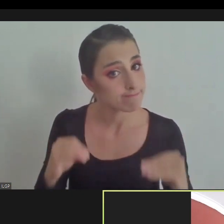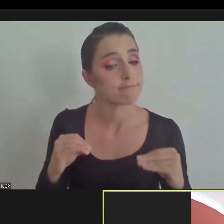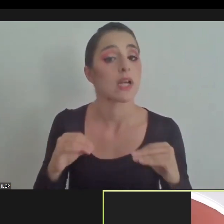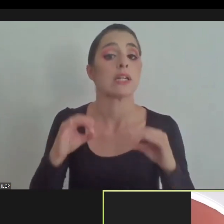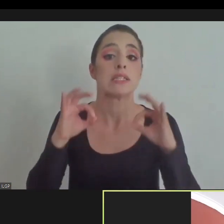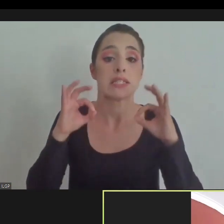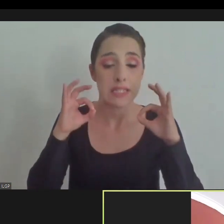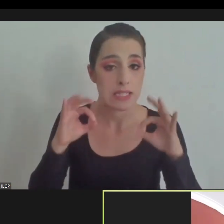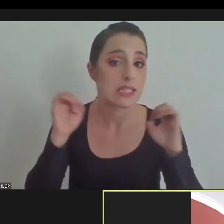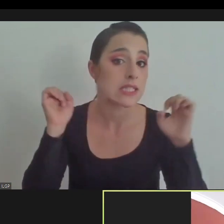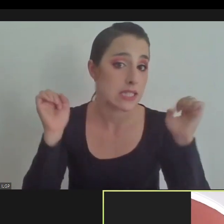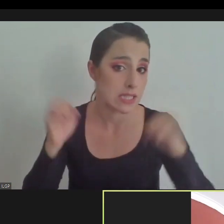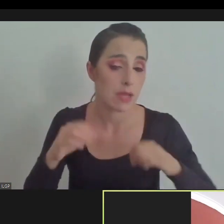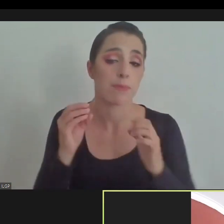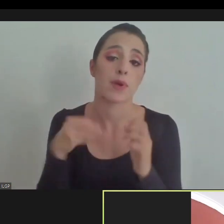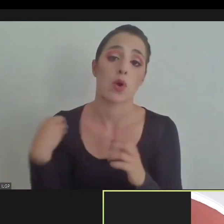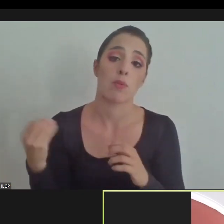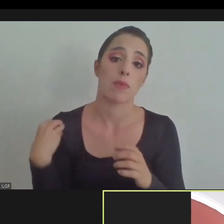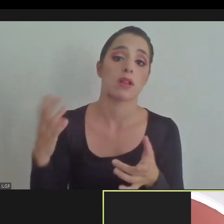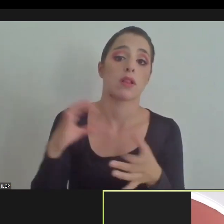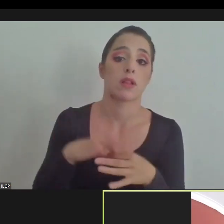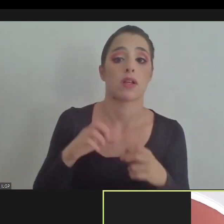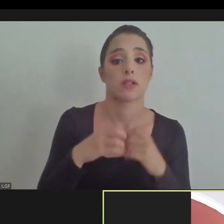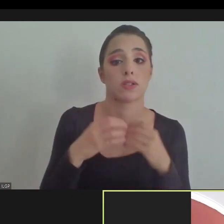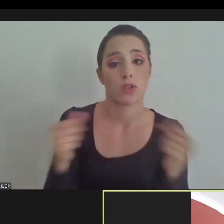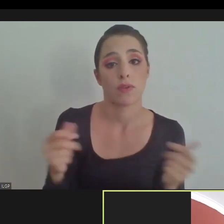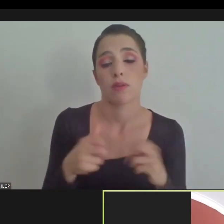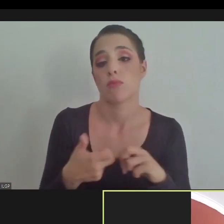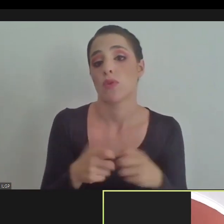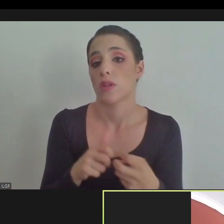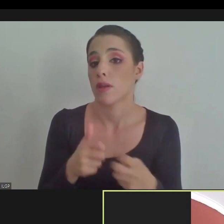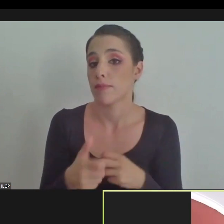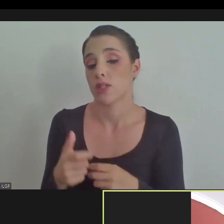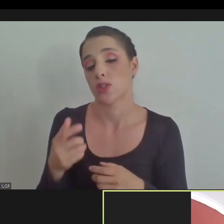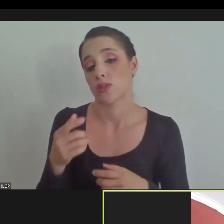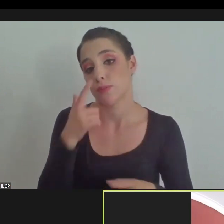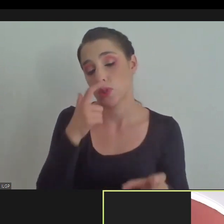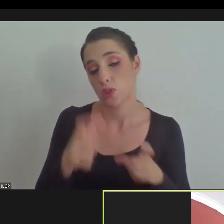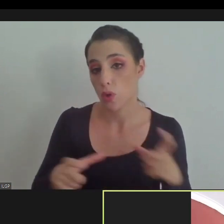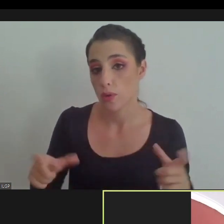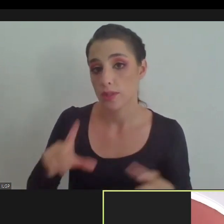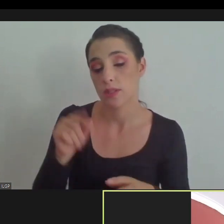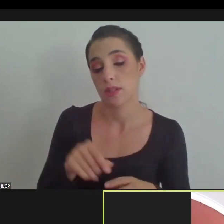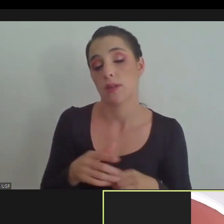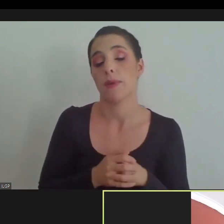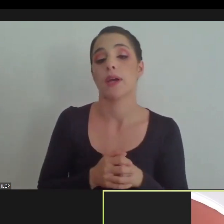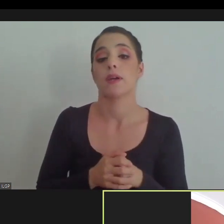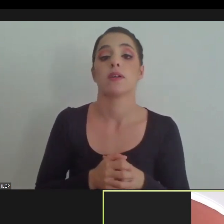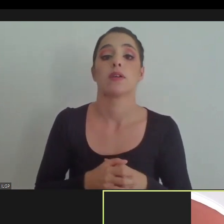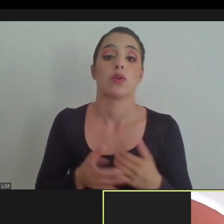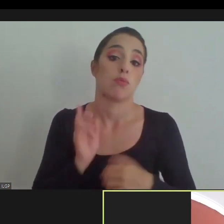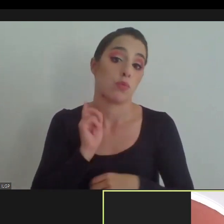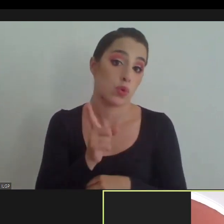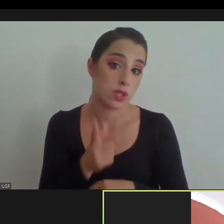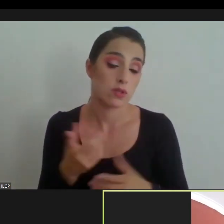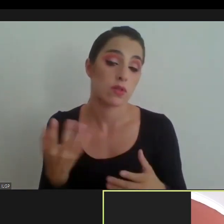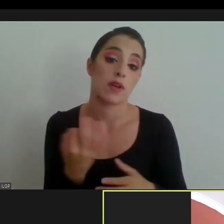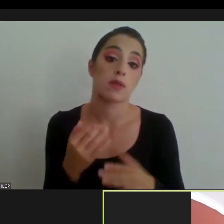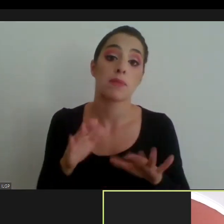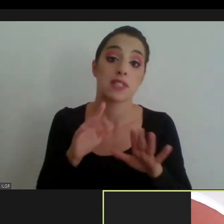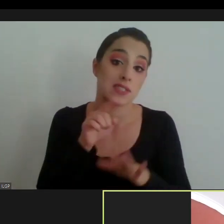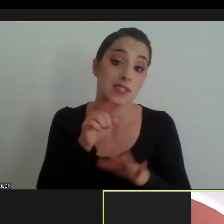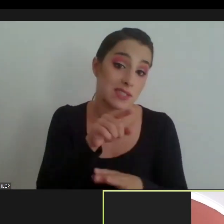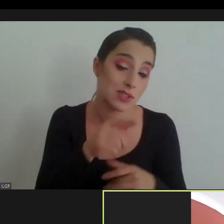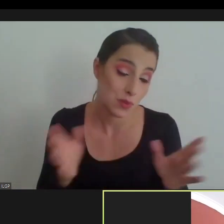a resolução dos problemas dos utentes e do cidadão. Por isso, mas isso